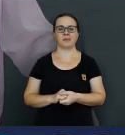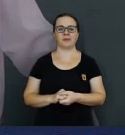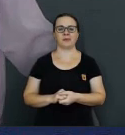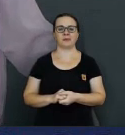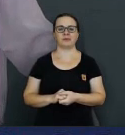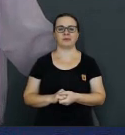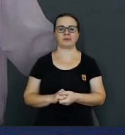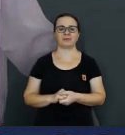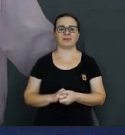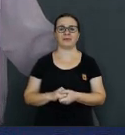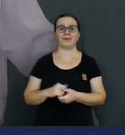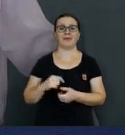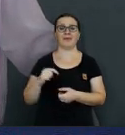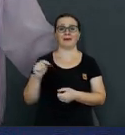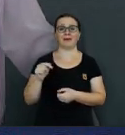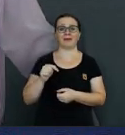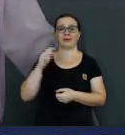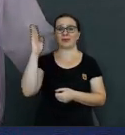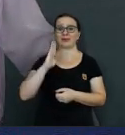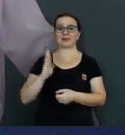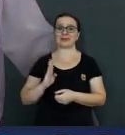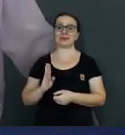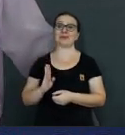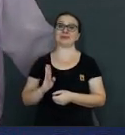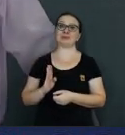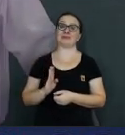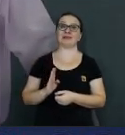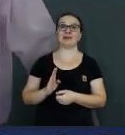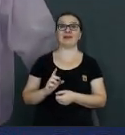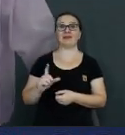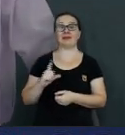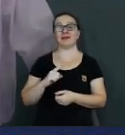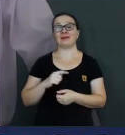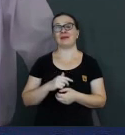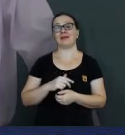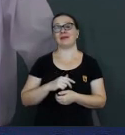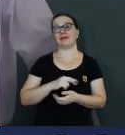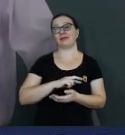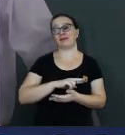no Brasil vai ter mais casos, mas nós não esperamos que haja um caso tão grande como nos outros países, tá? Mas nós devemos